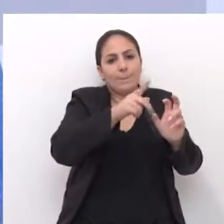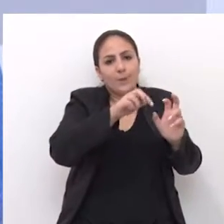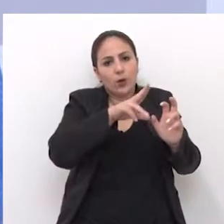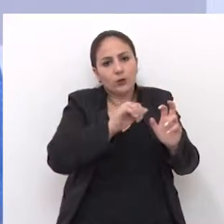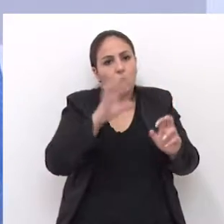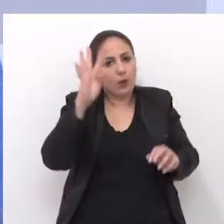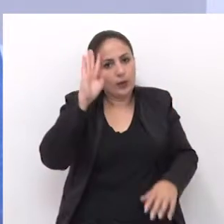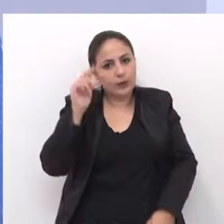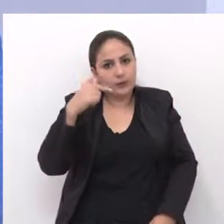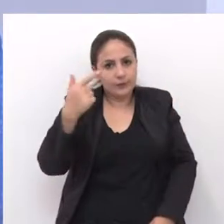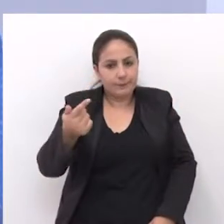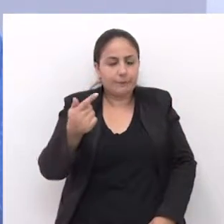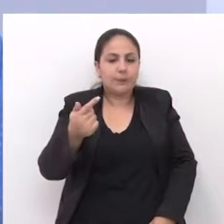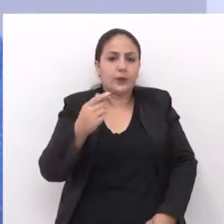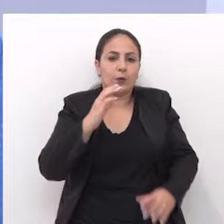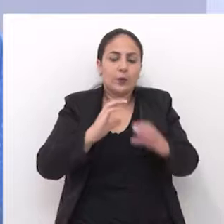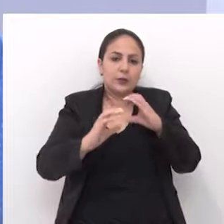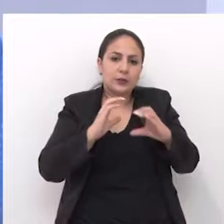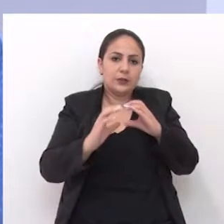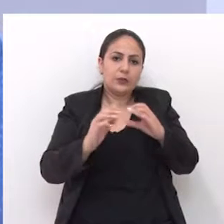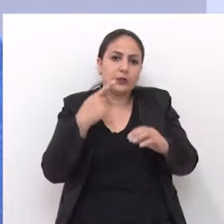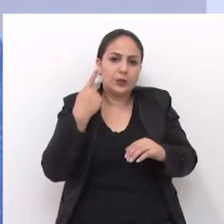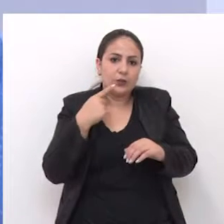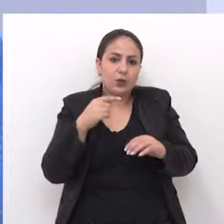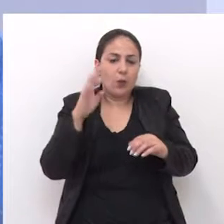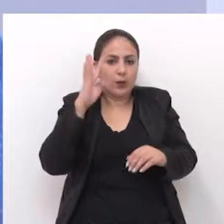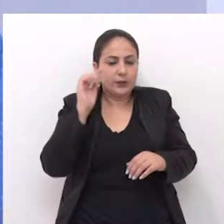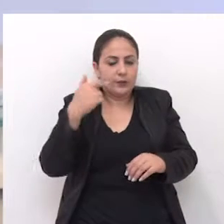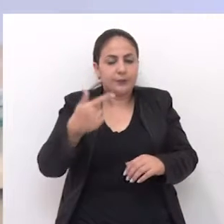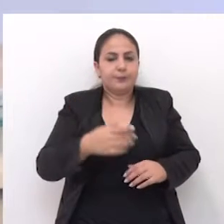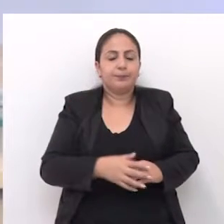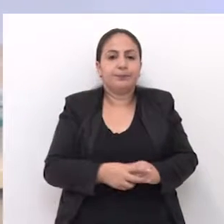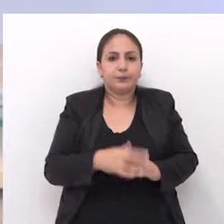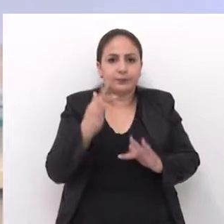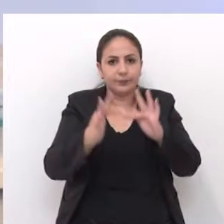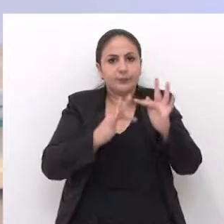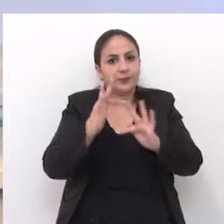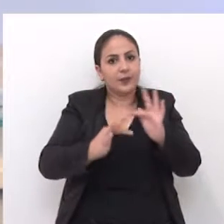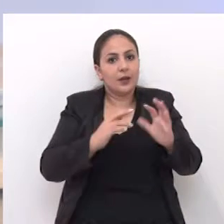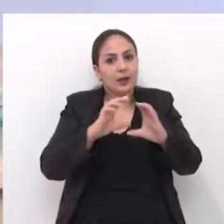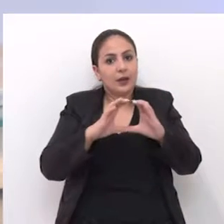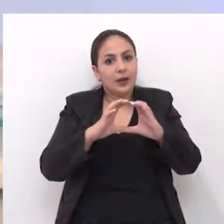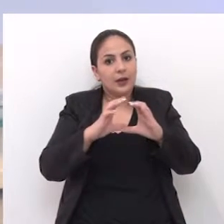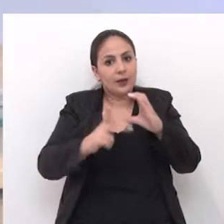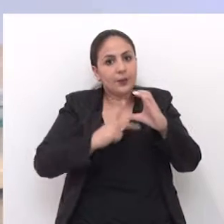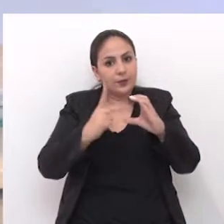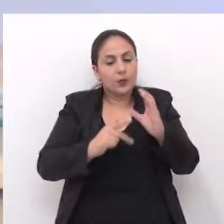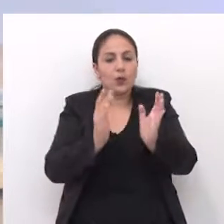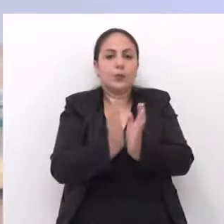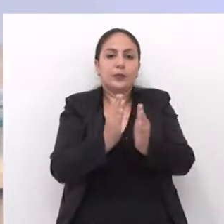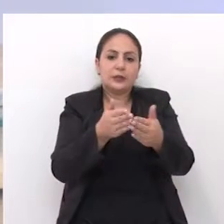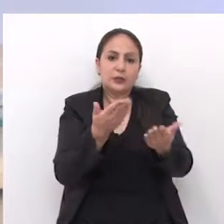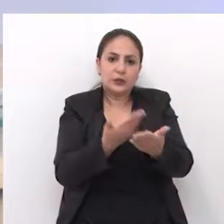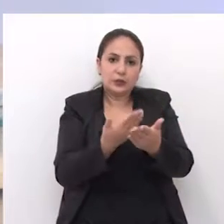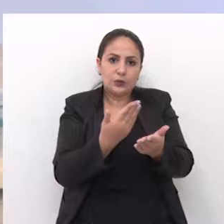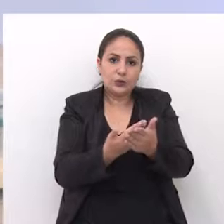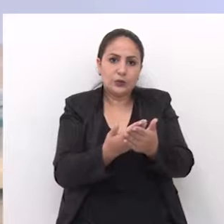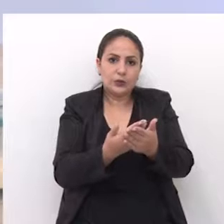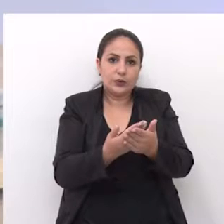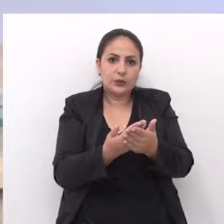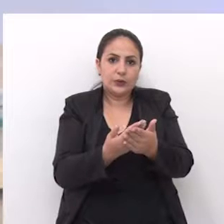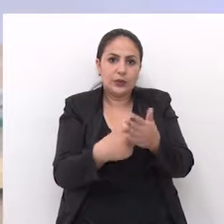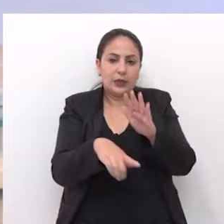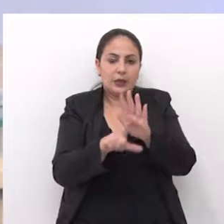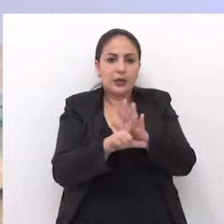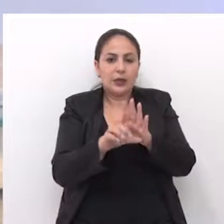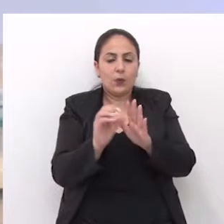pauta para a próxima quarta-feira e a comunicação dos vereadores para a próxima quarta-feira. Está funcionando na Câmara de Vereadores uma comissão de estudo da